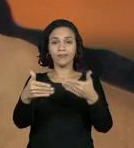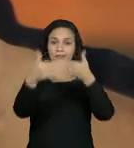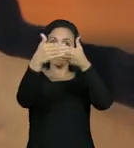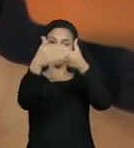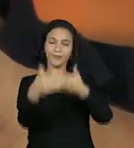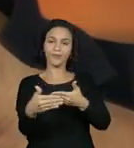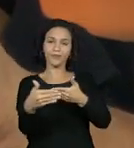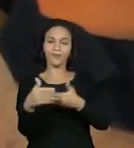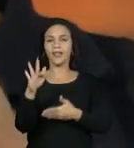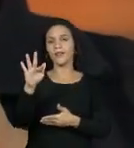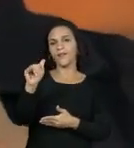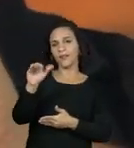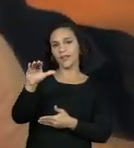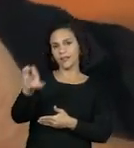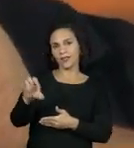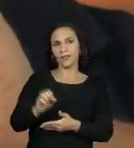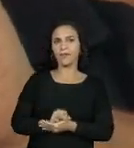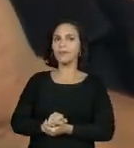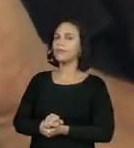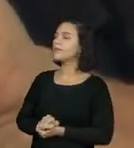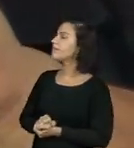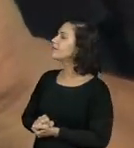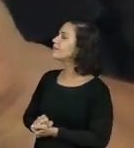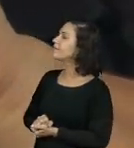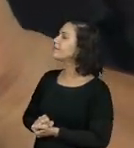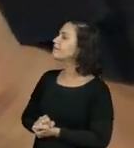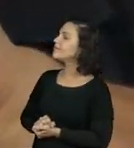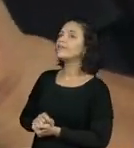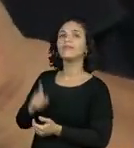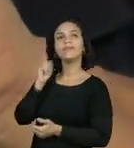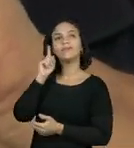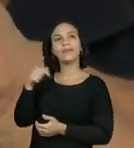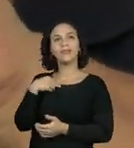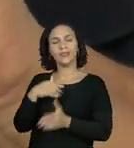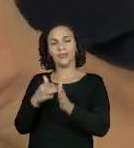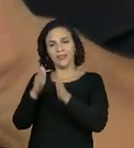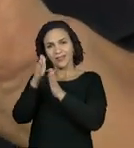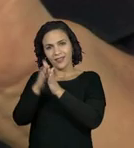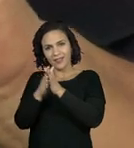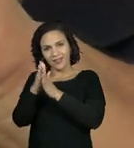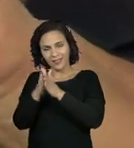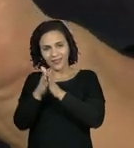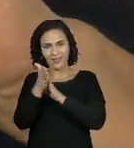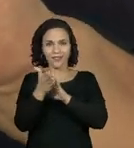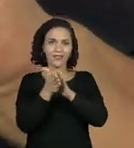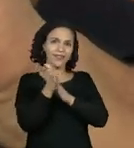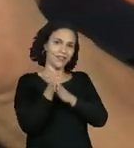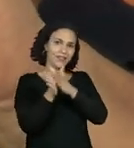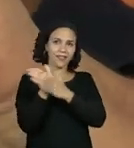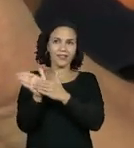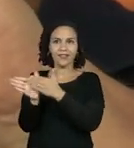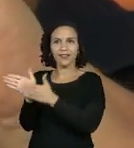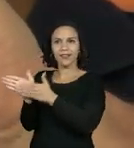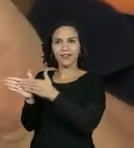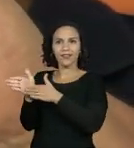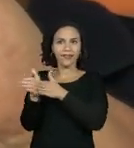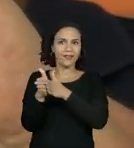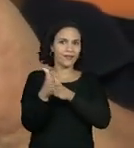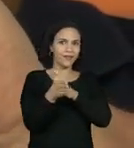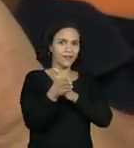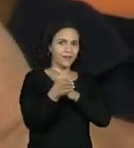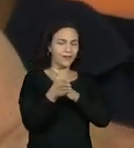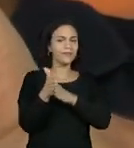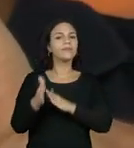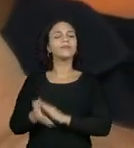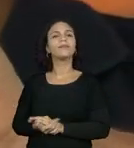as faces. E essa parte áspera que você toca, como que ele chama? Vamos